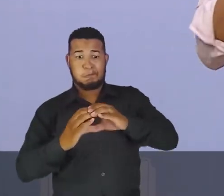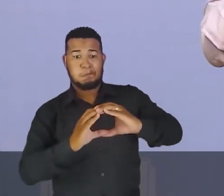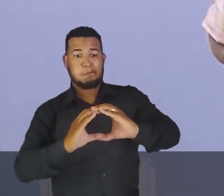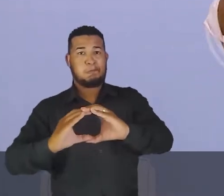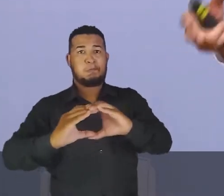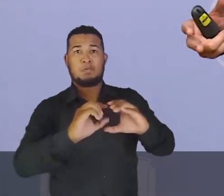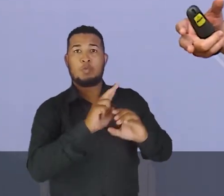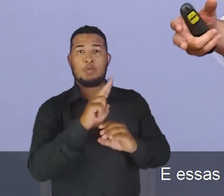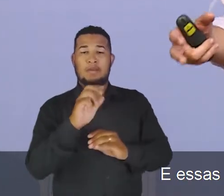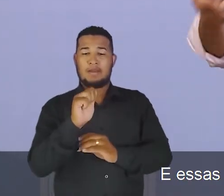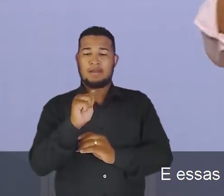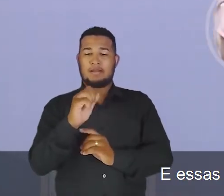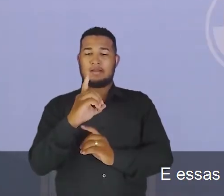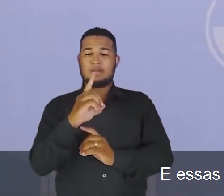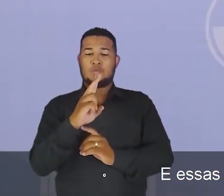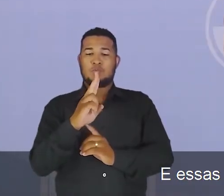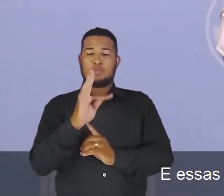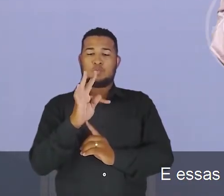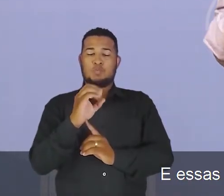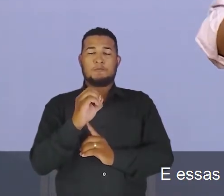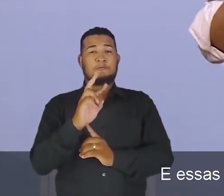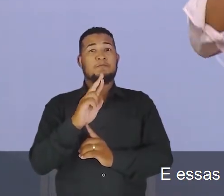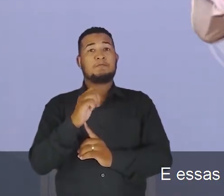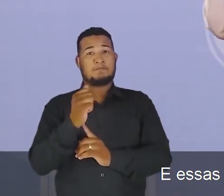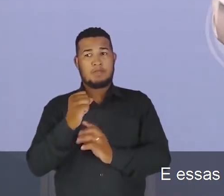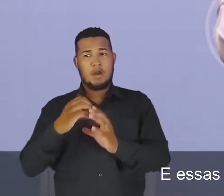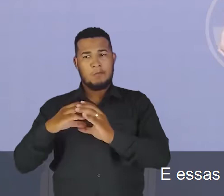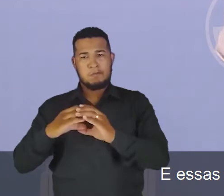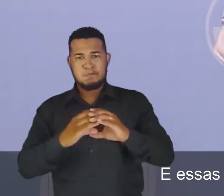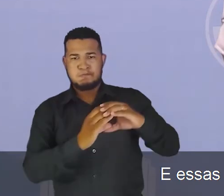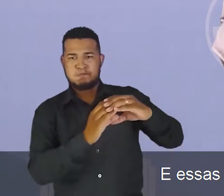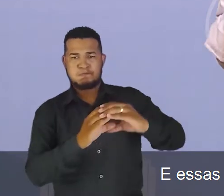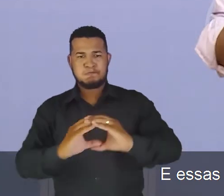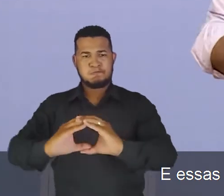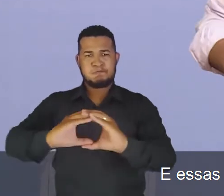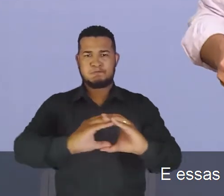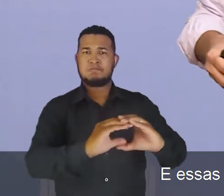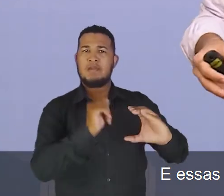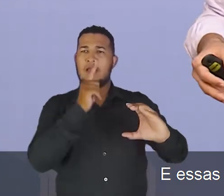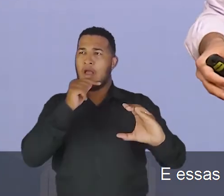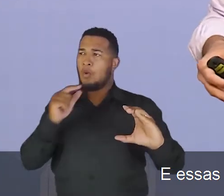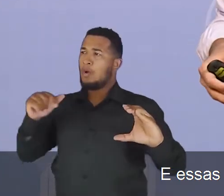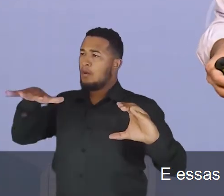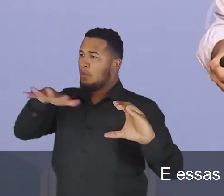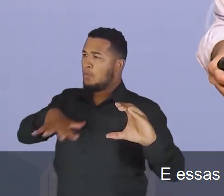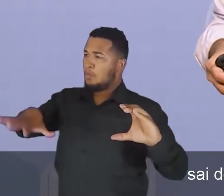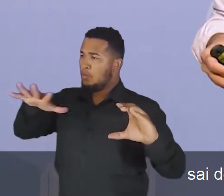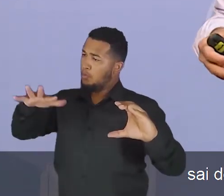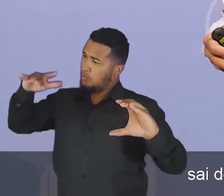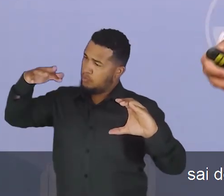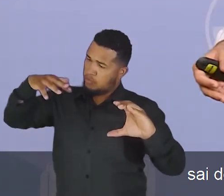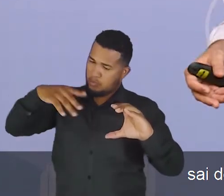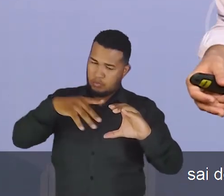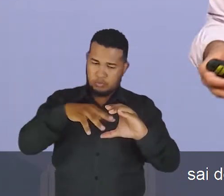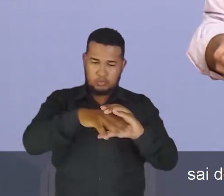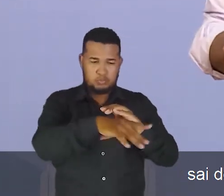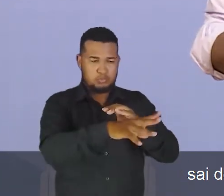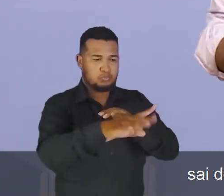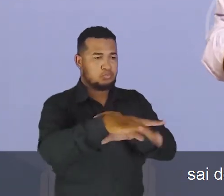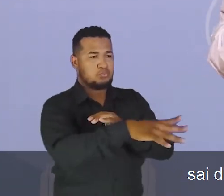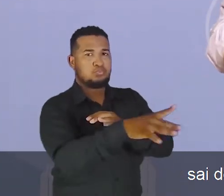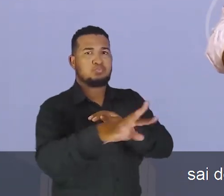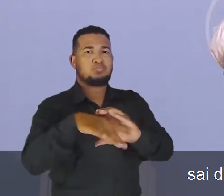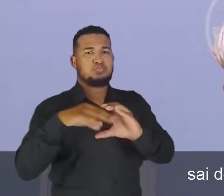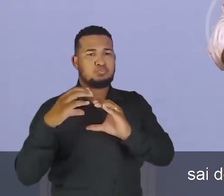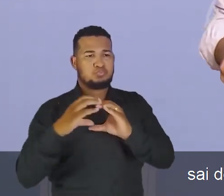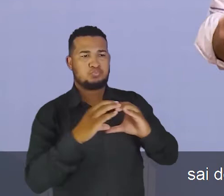como adutoras. E essas adutoras são canais, né, em que a água sai das represas, sai dos rios e